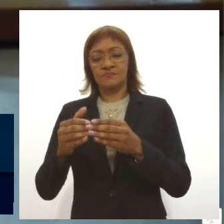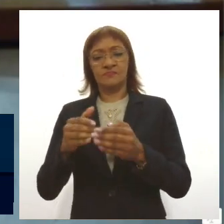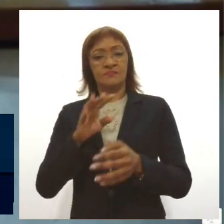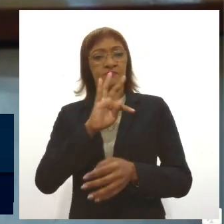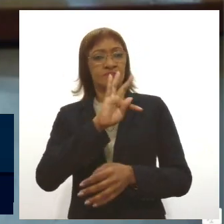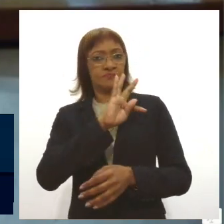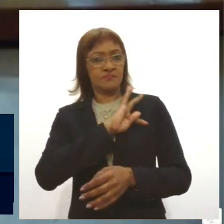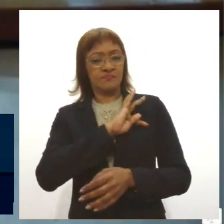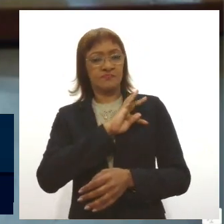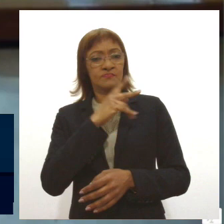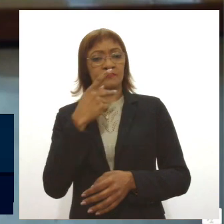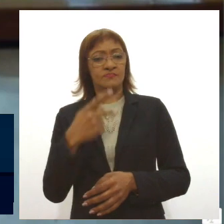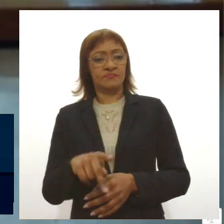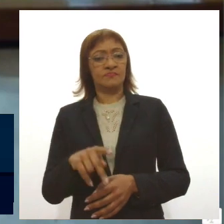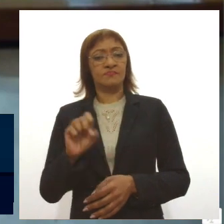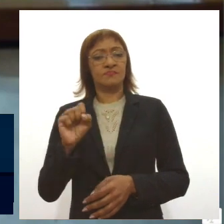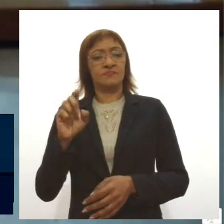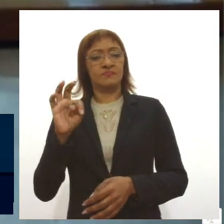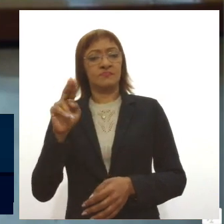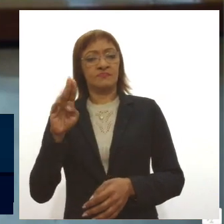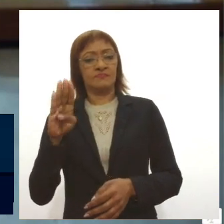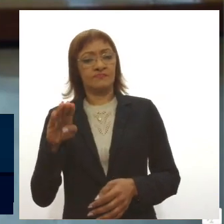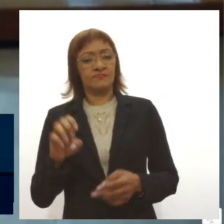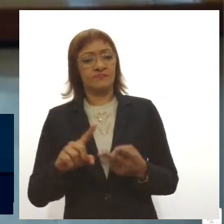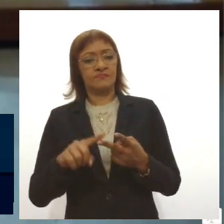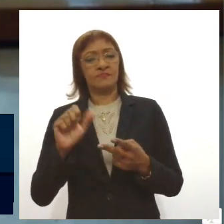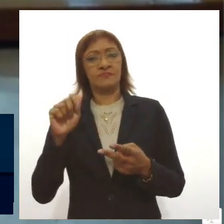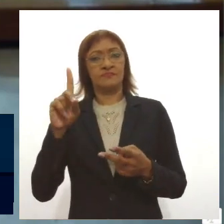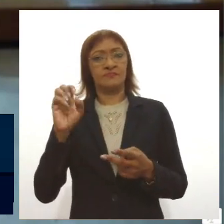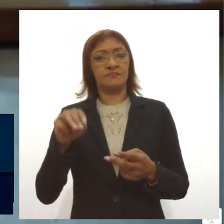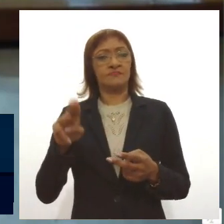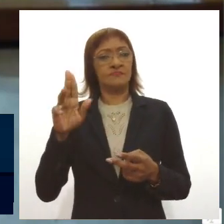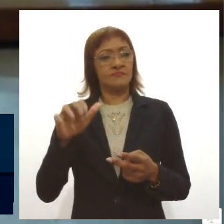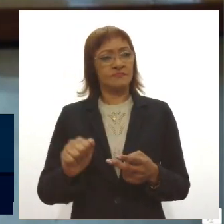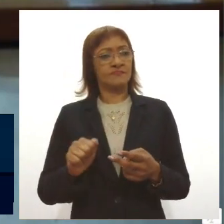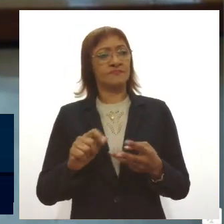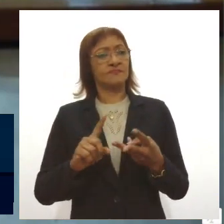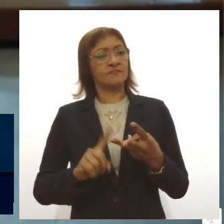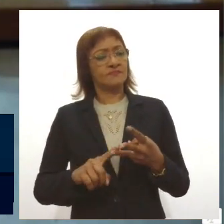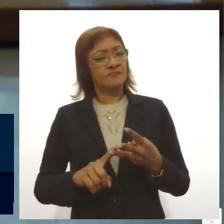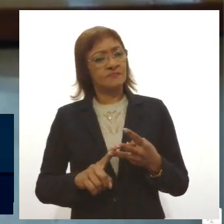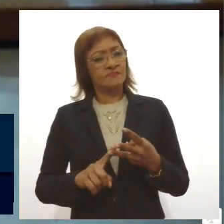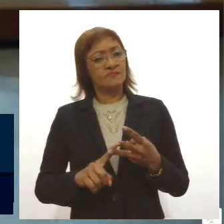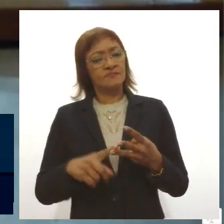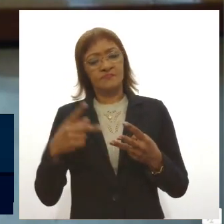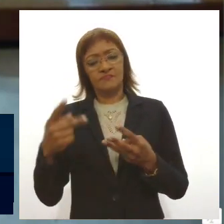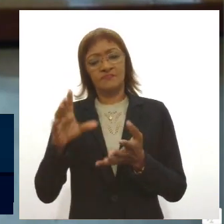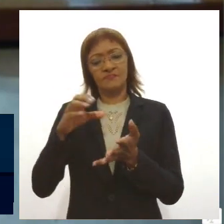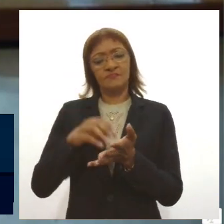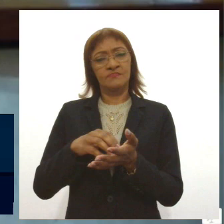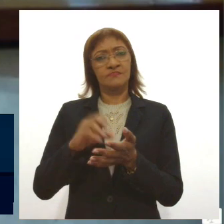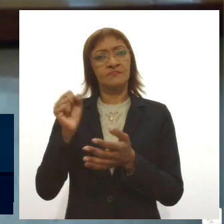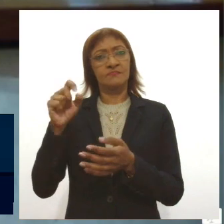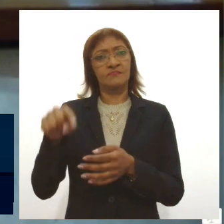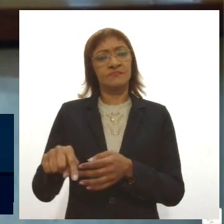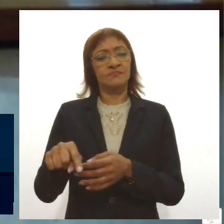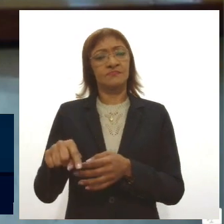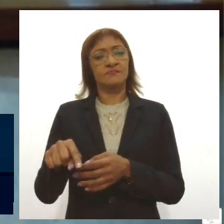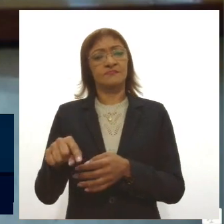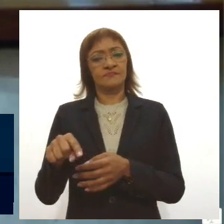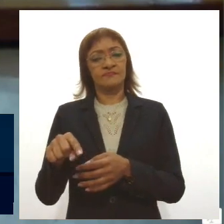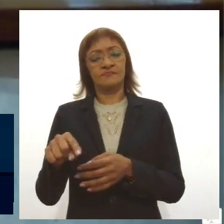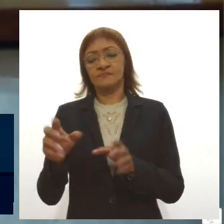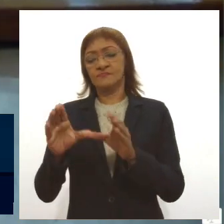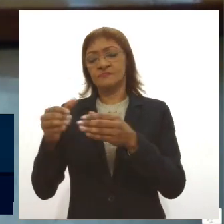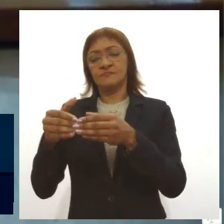por técnicos da SEDURBS, ADEMA e pelo Observatório de Sergipe. Essa comissão está